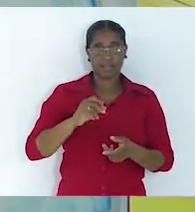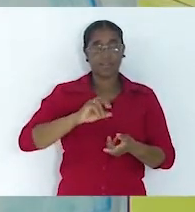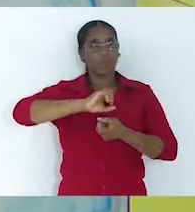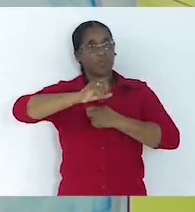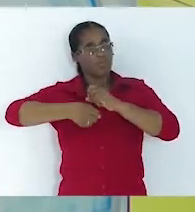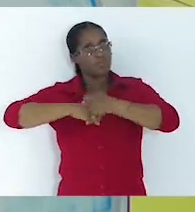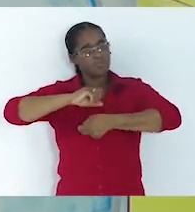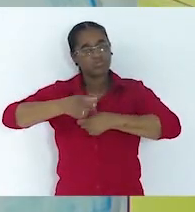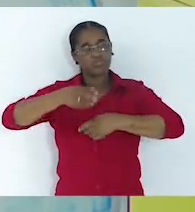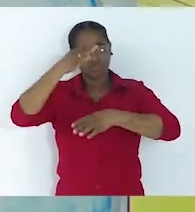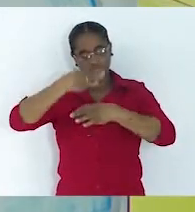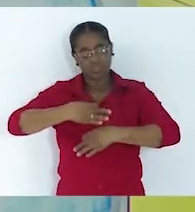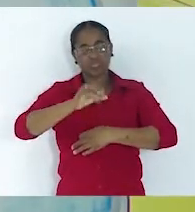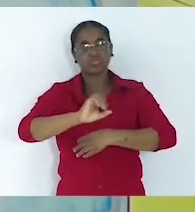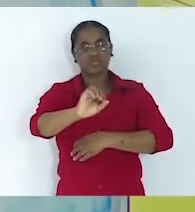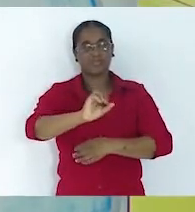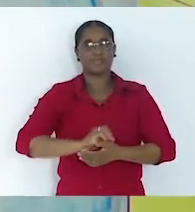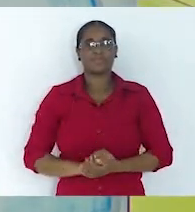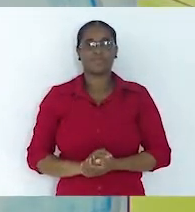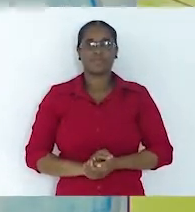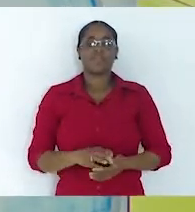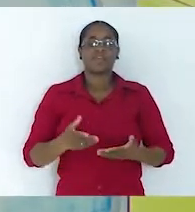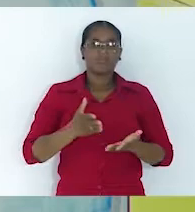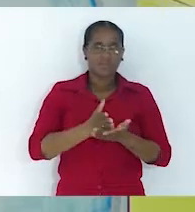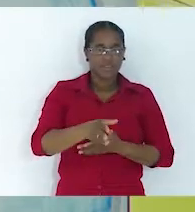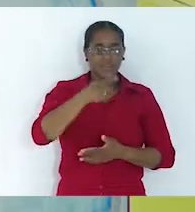atitude. Ainda